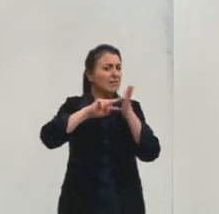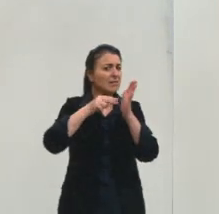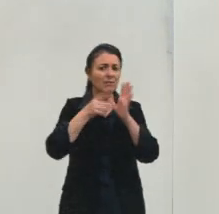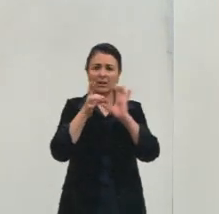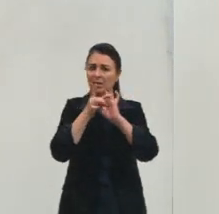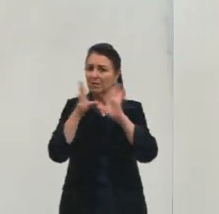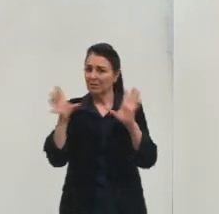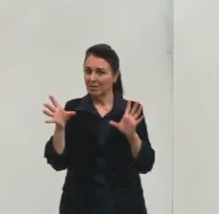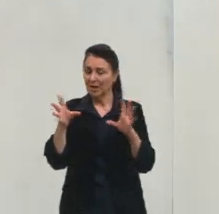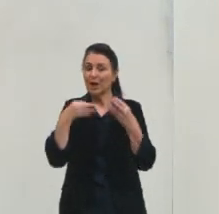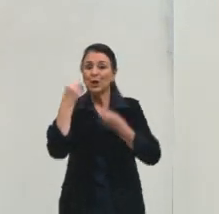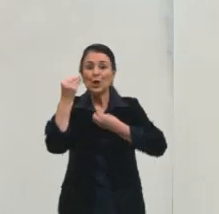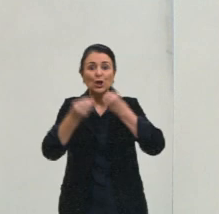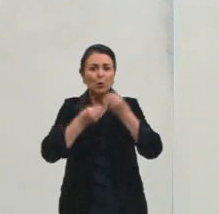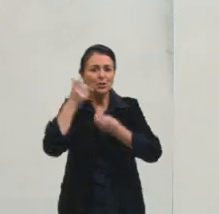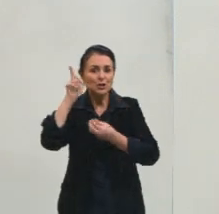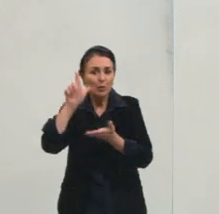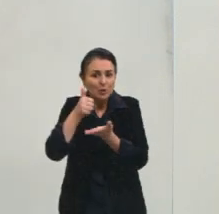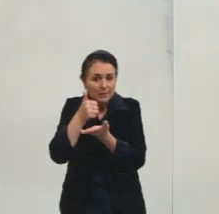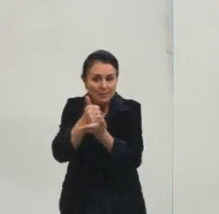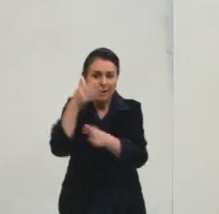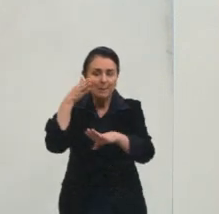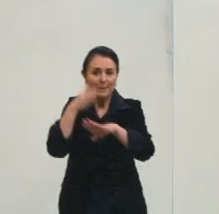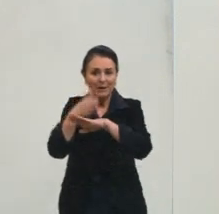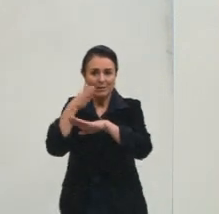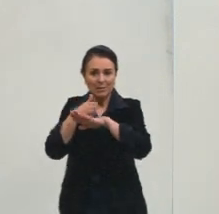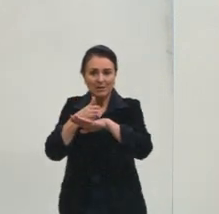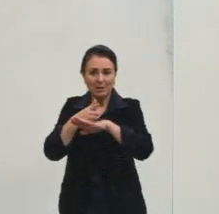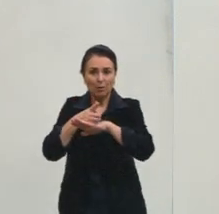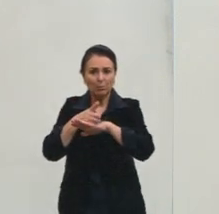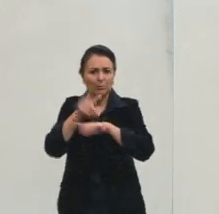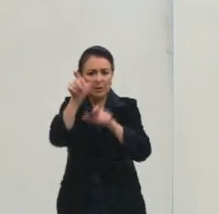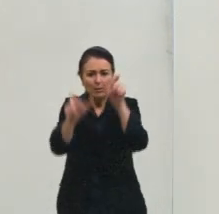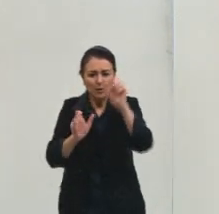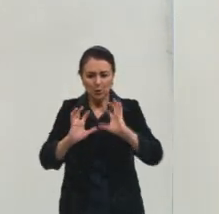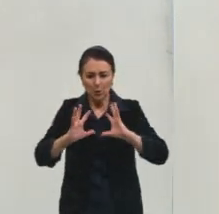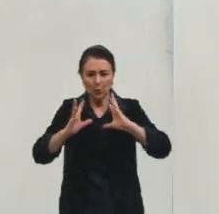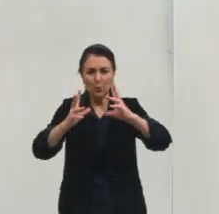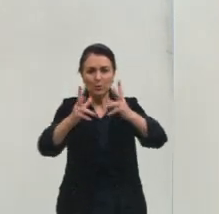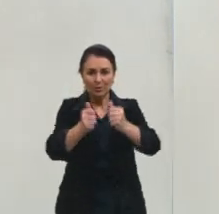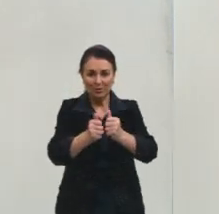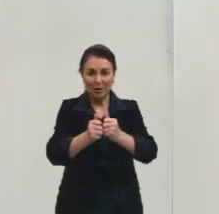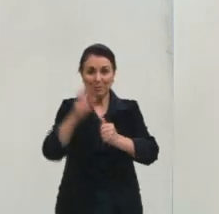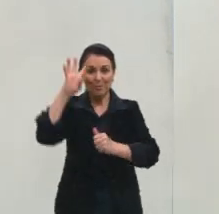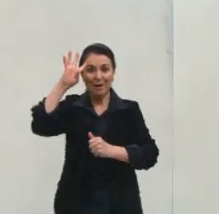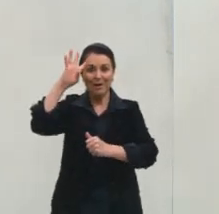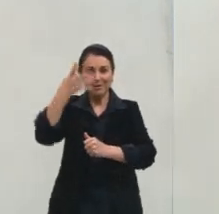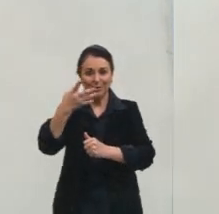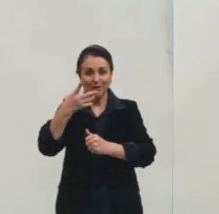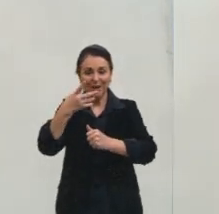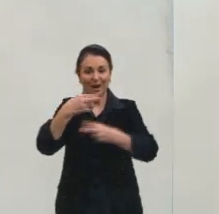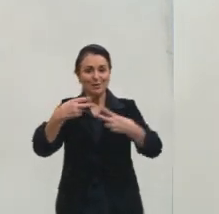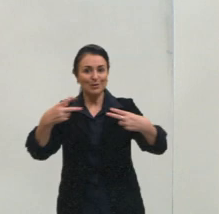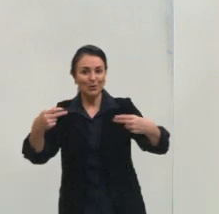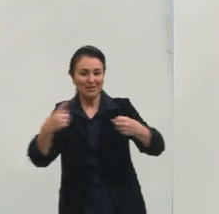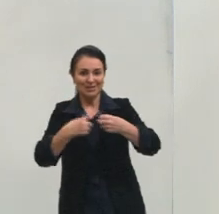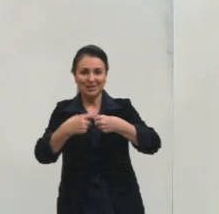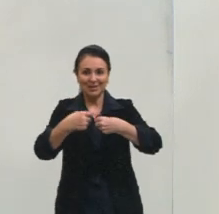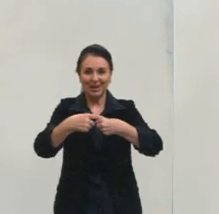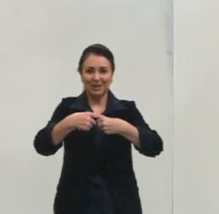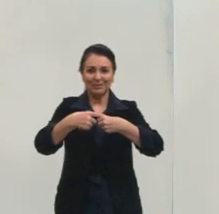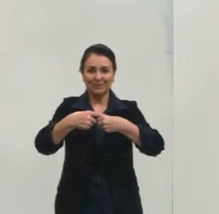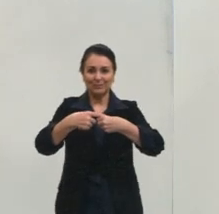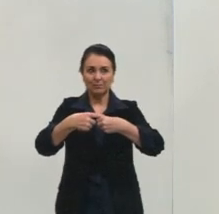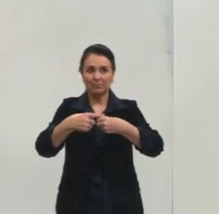e como a gente pode garantir a participação popular na tomada de decisões tá E que talvez a democracia não tenha